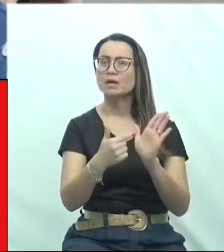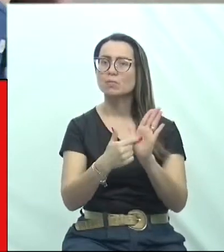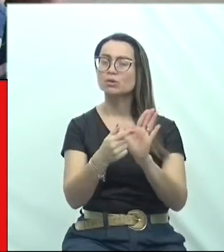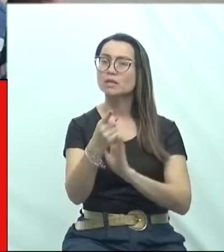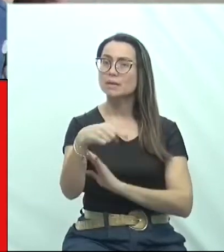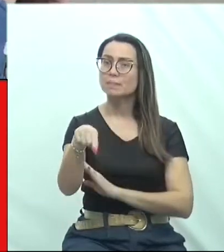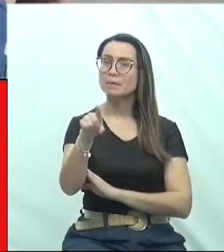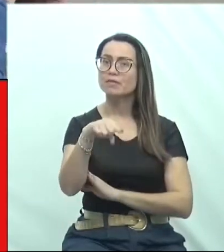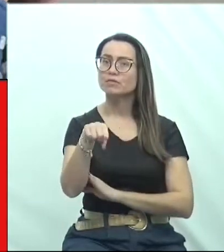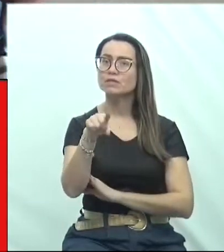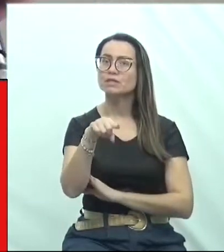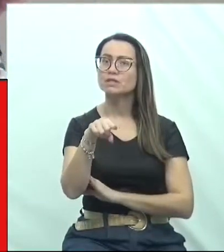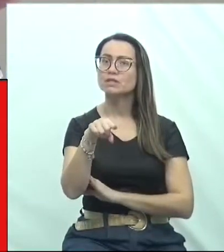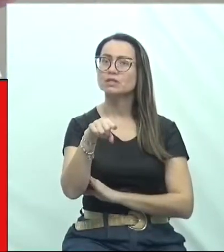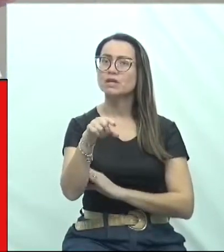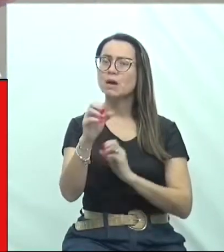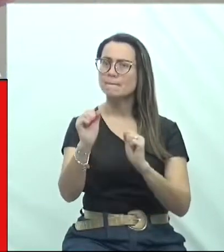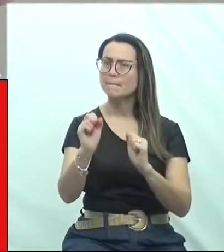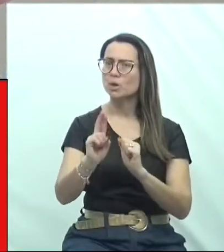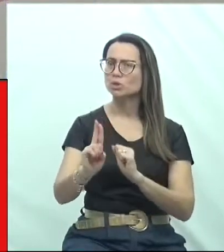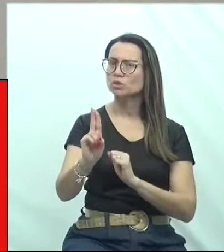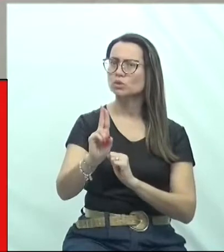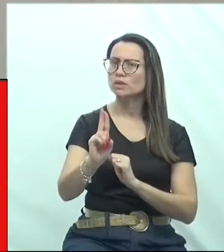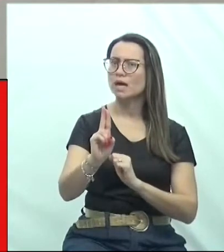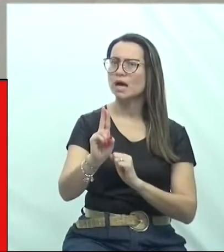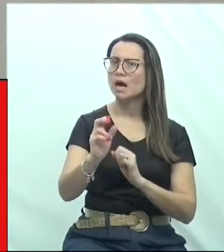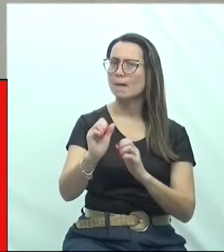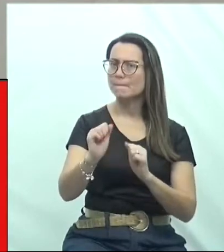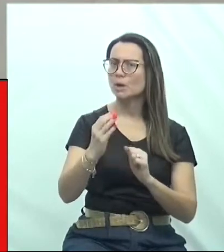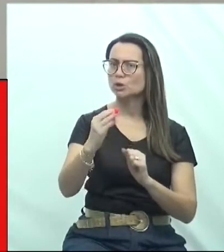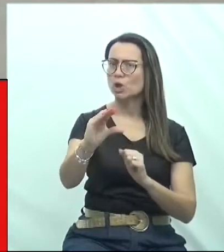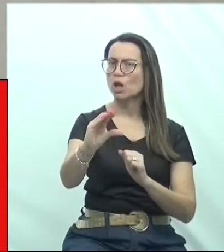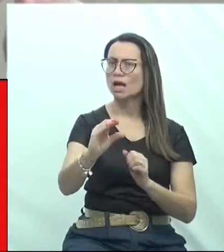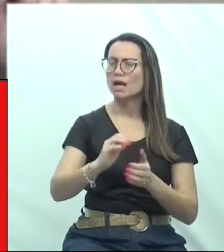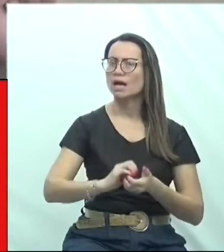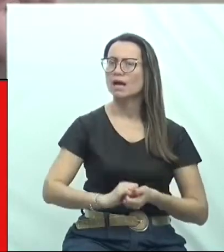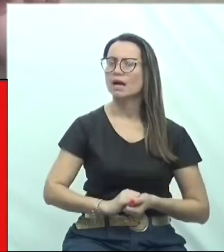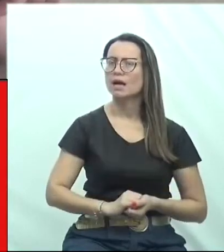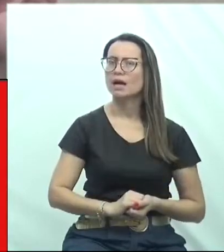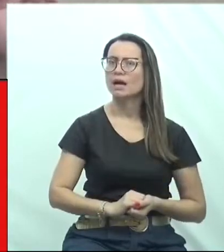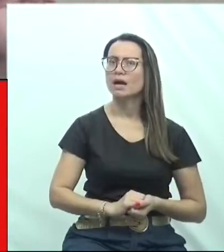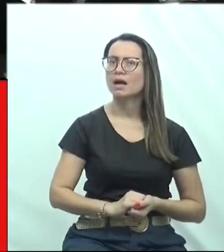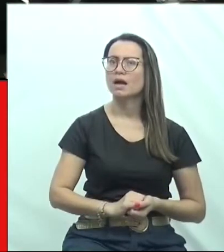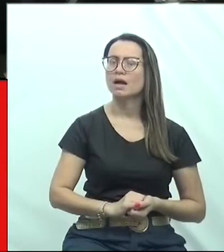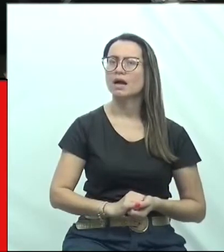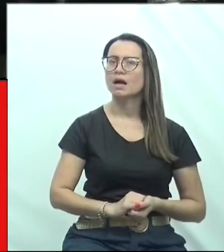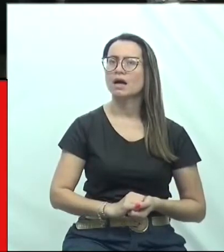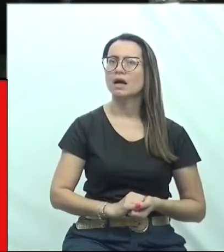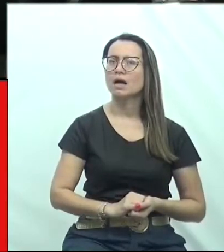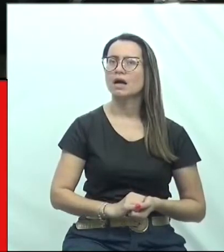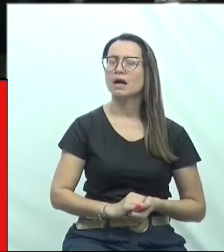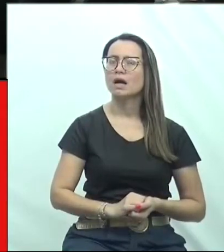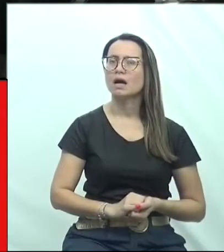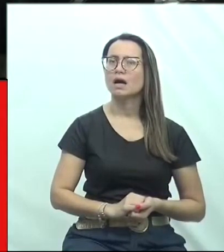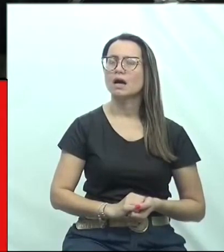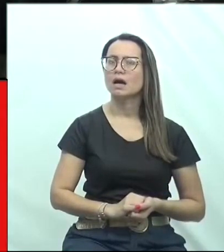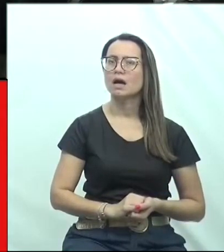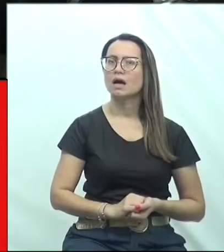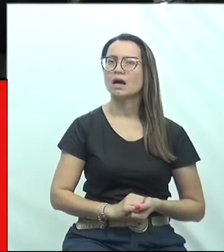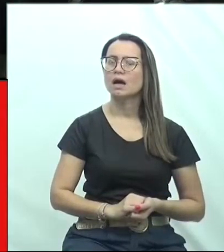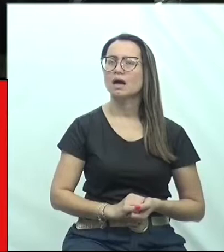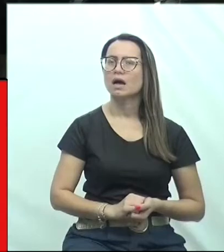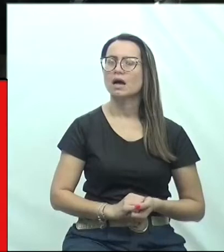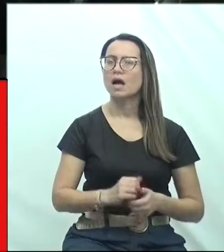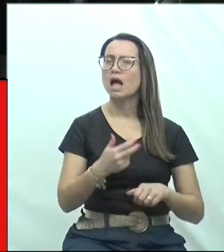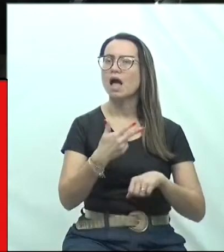senhores... É permitido? Não. Eu posso colocar um... Mas assim, eu só queria questionar de novo. Tem que ter sido entregue. Mas é um